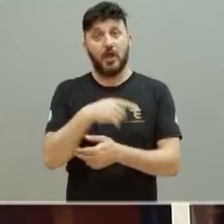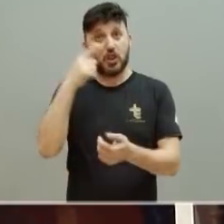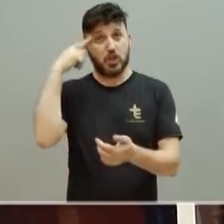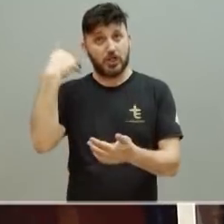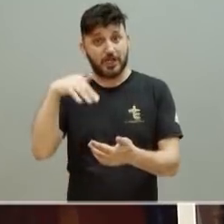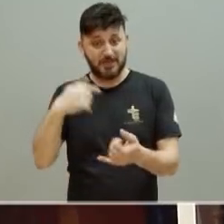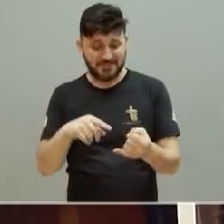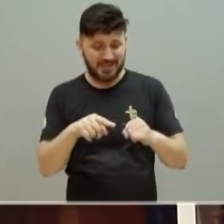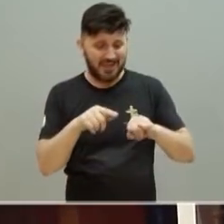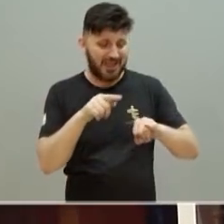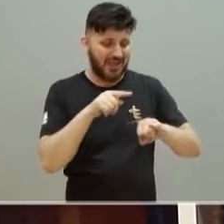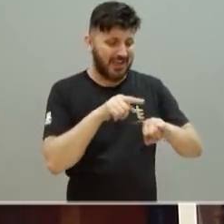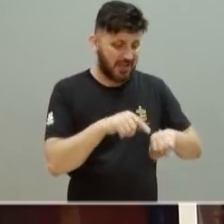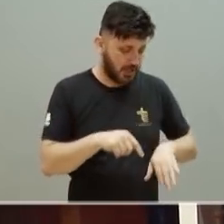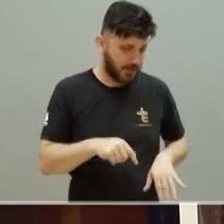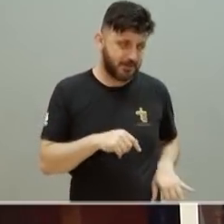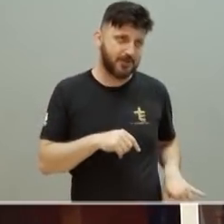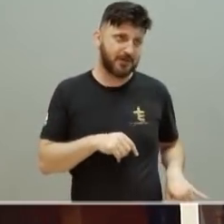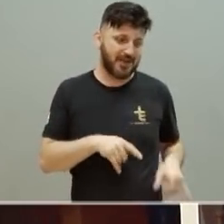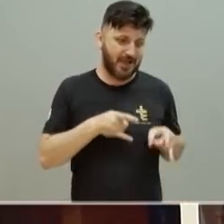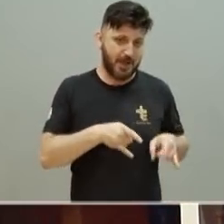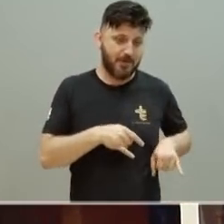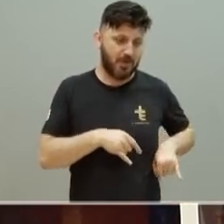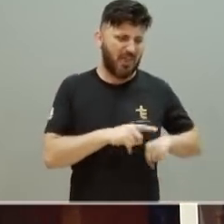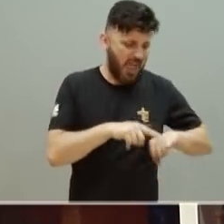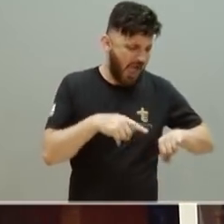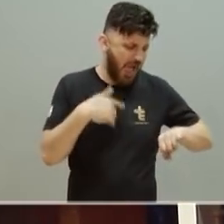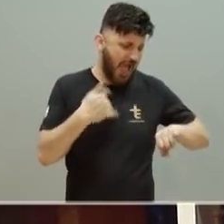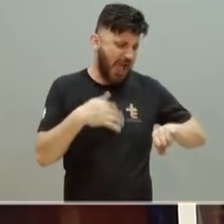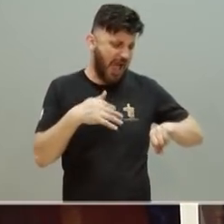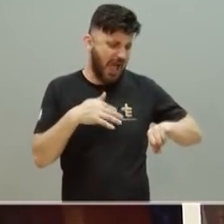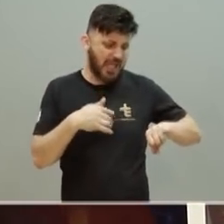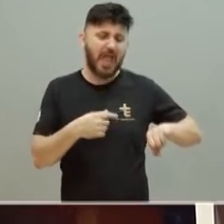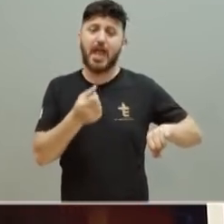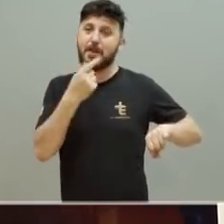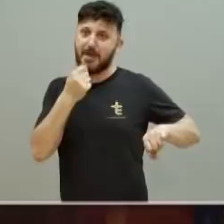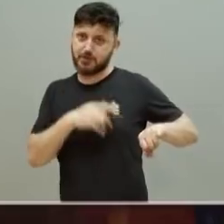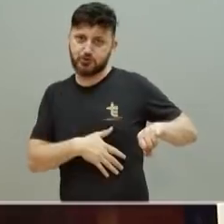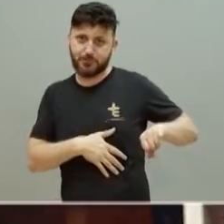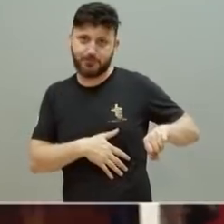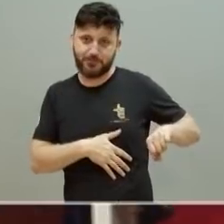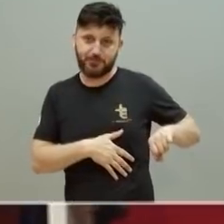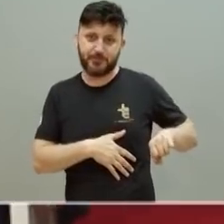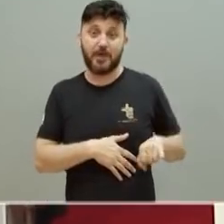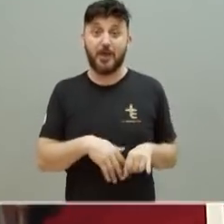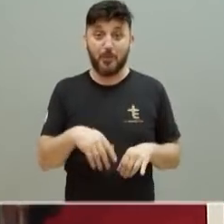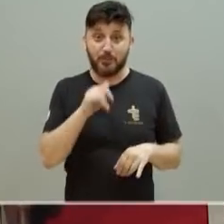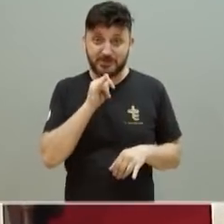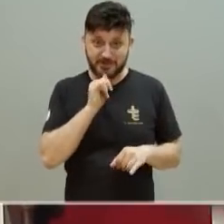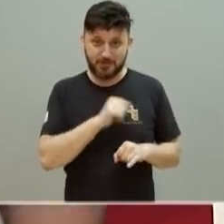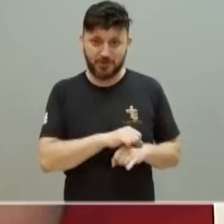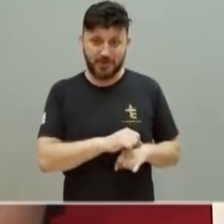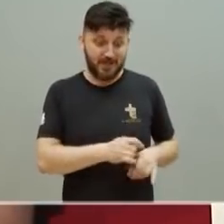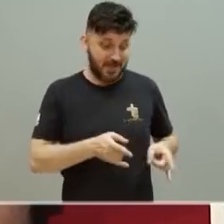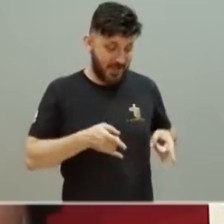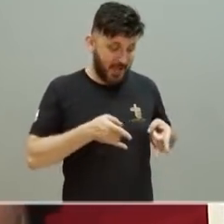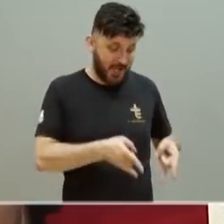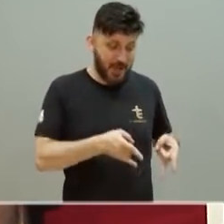Bateu o dedinho na quina da cama. Vamos combinar uma coisa, irmão. Quina da cama serve para